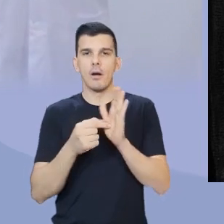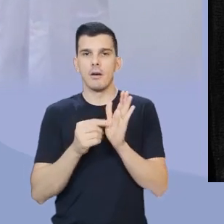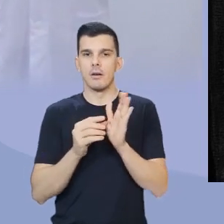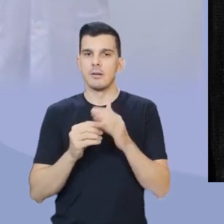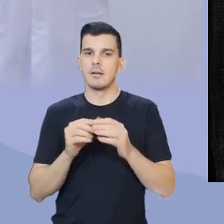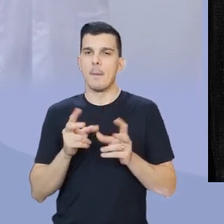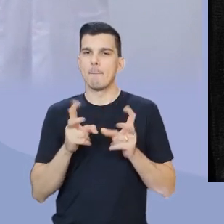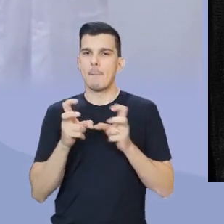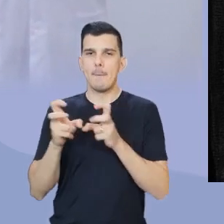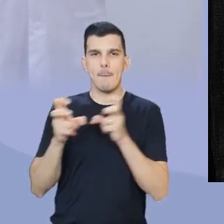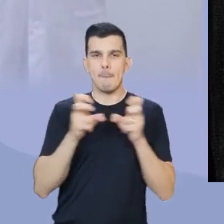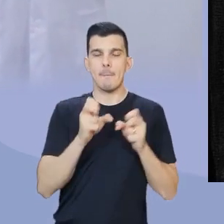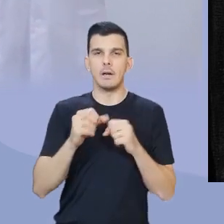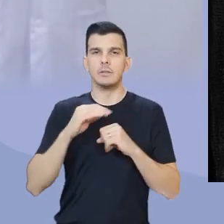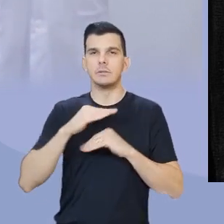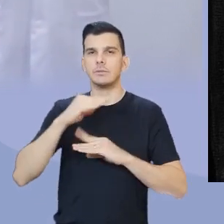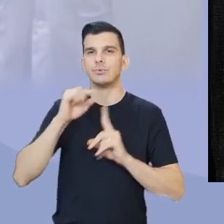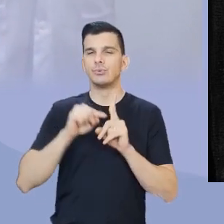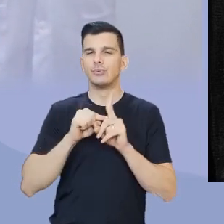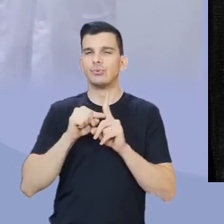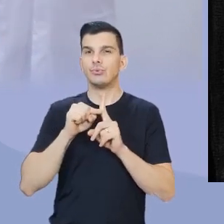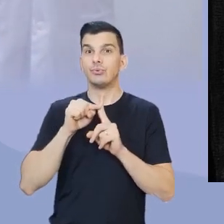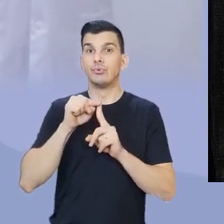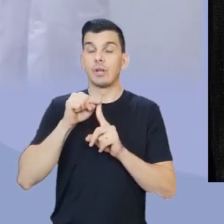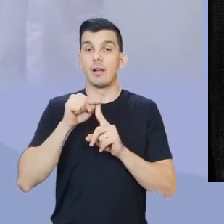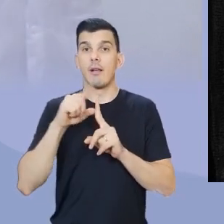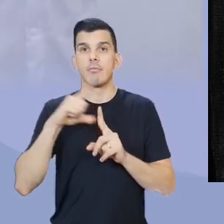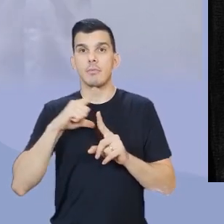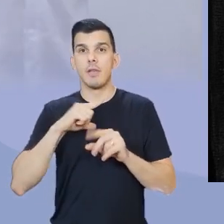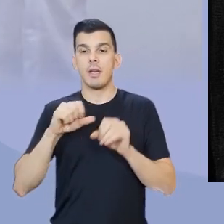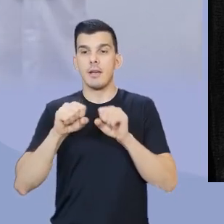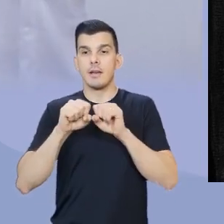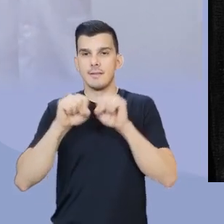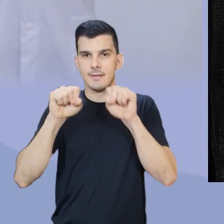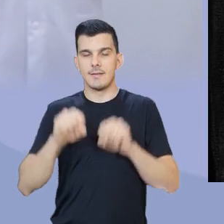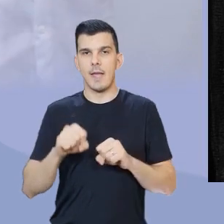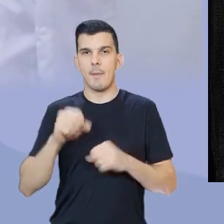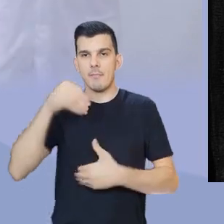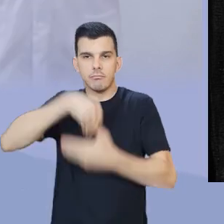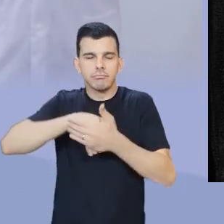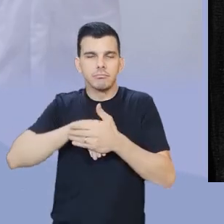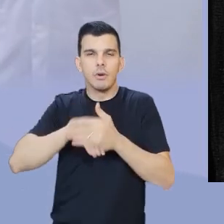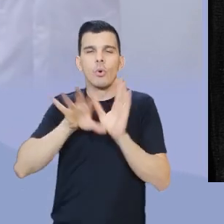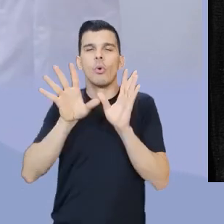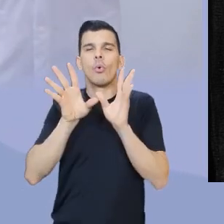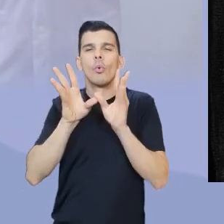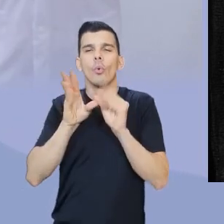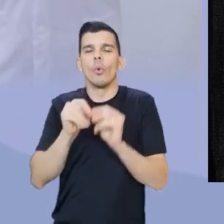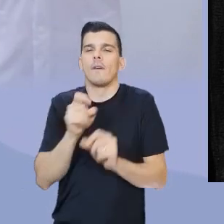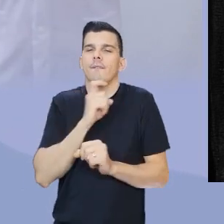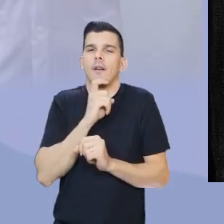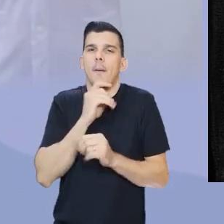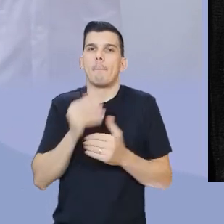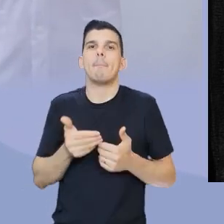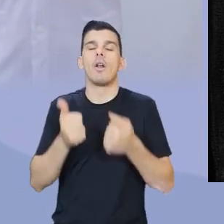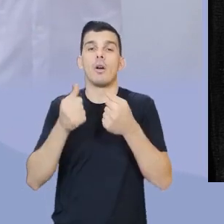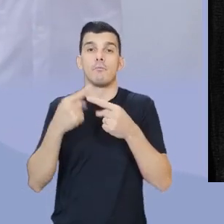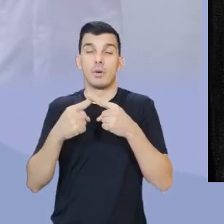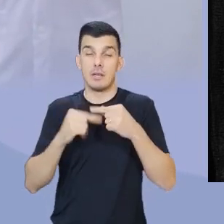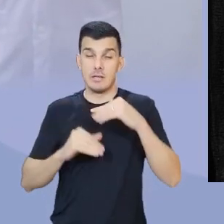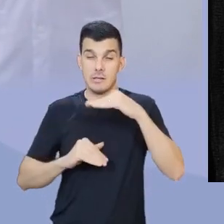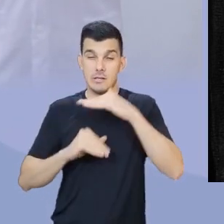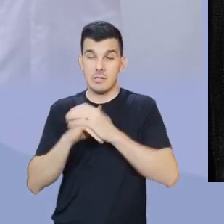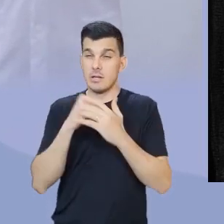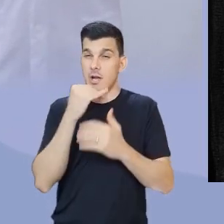de temperatura a esses equipamentos, os quais acionam um sistema de resfriamento interno, ligando-o quando a temperatura do